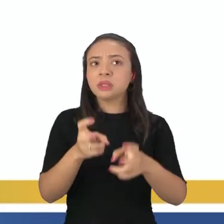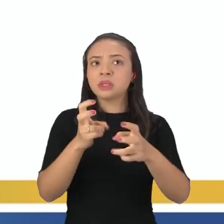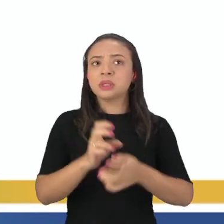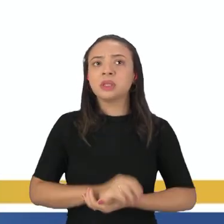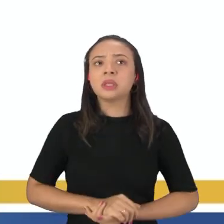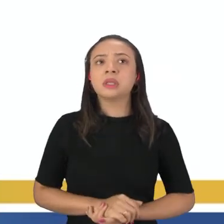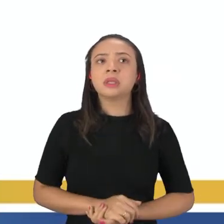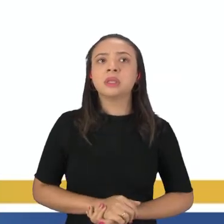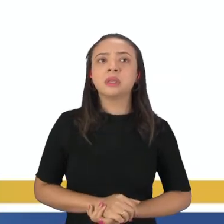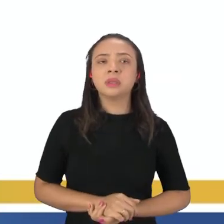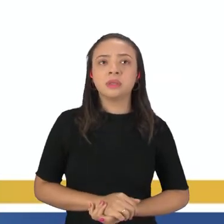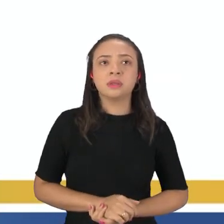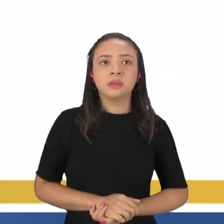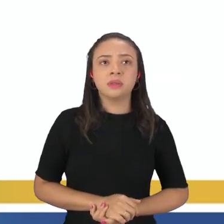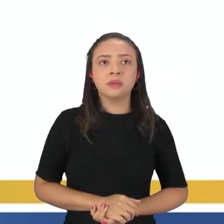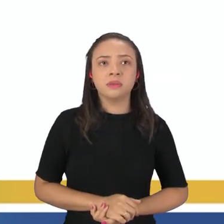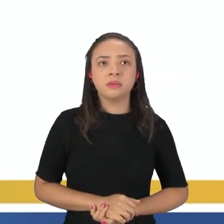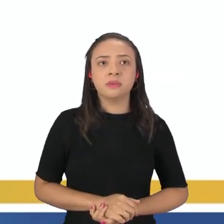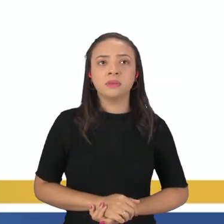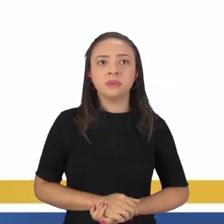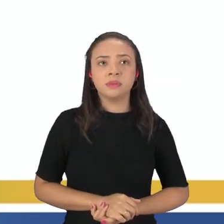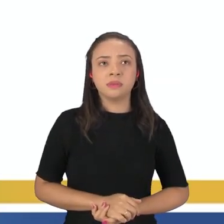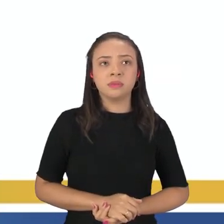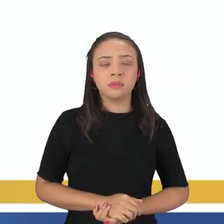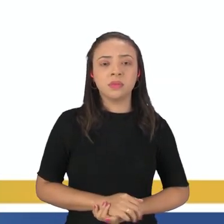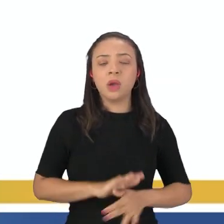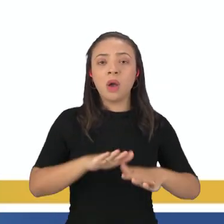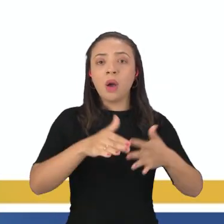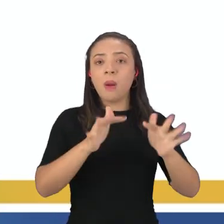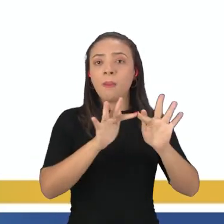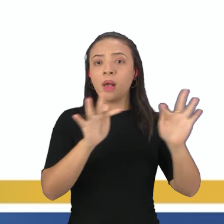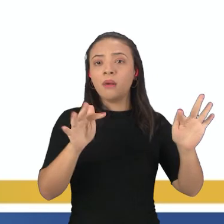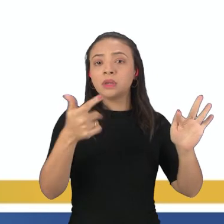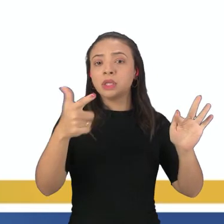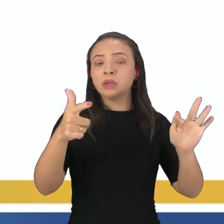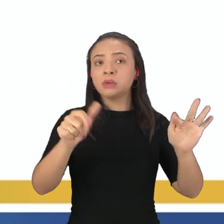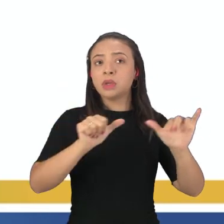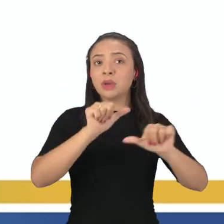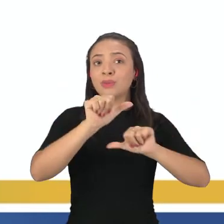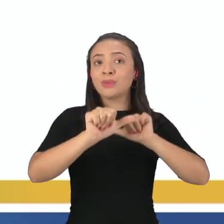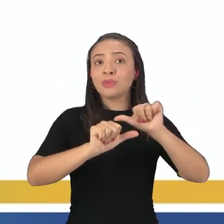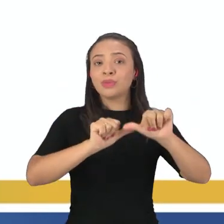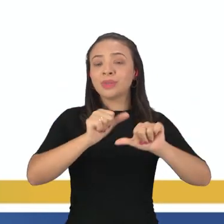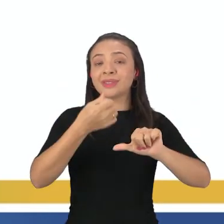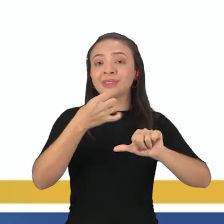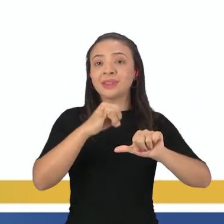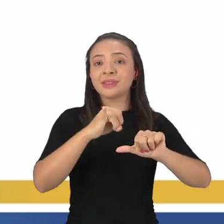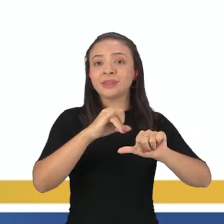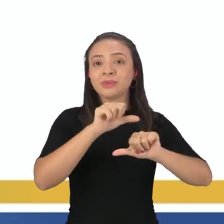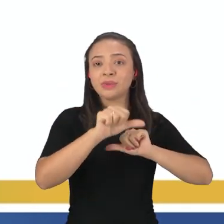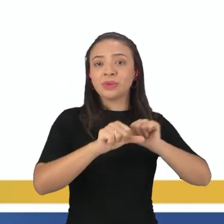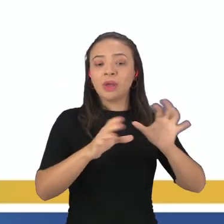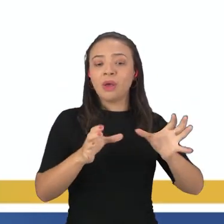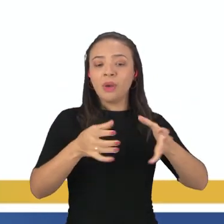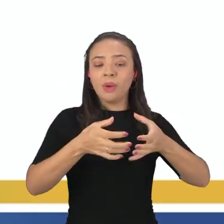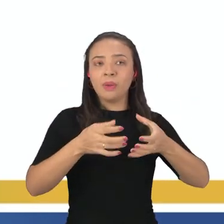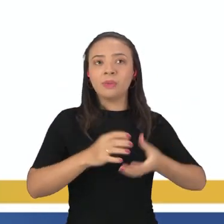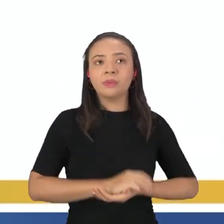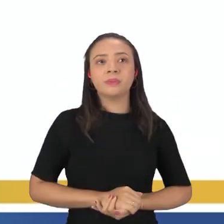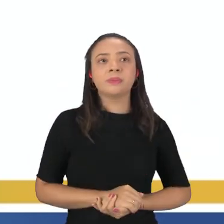verifiquem qual dessas frases nós não vamos ter uma variação ao passar para o